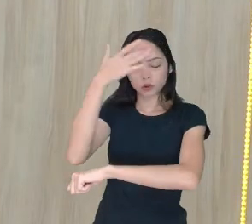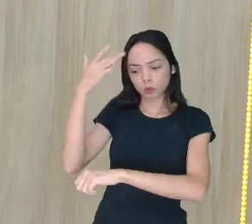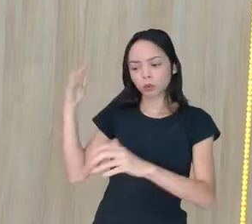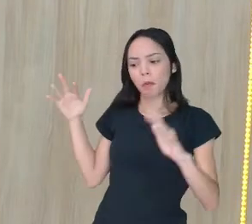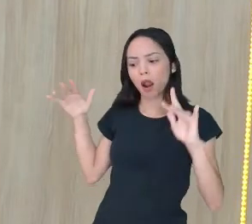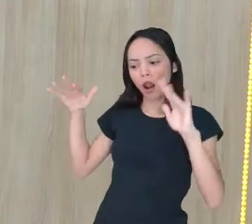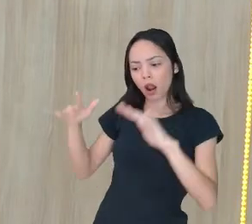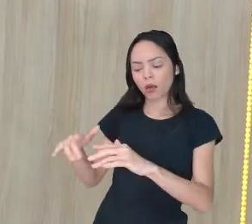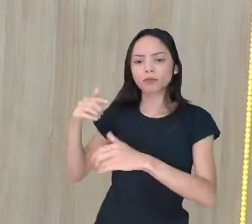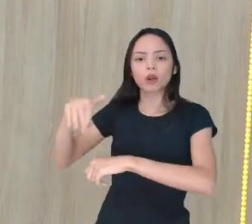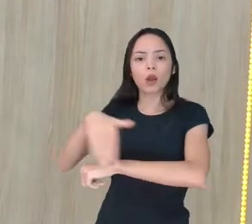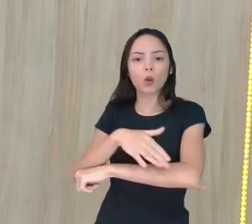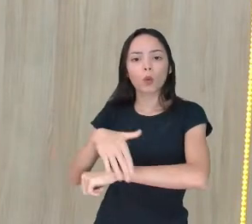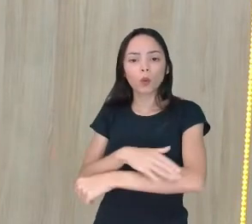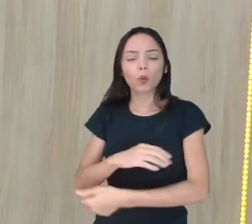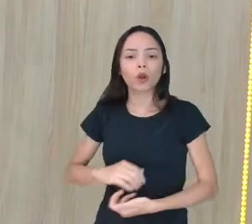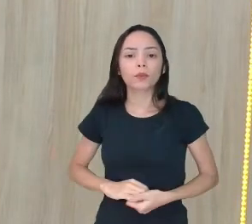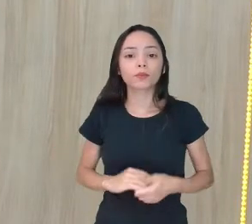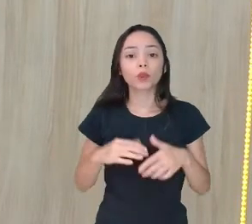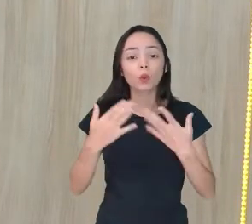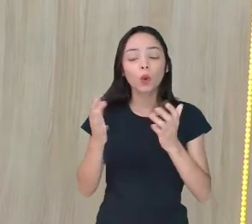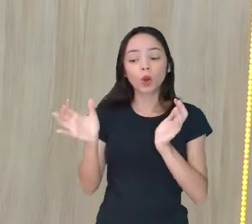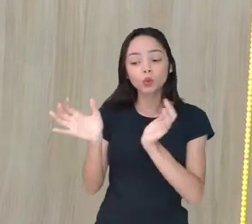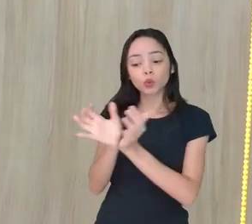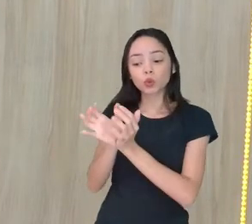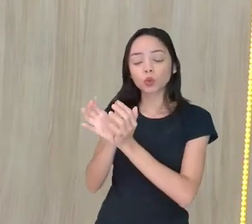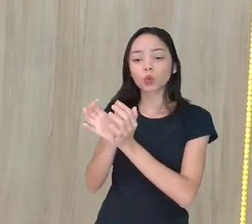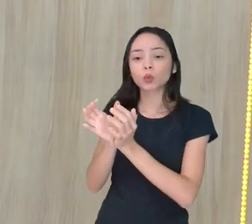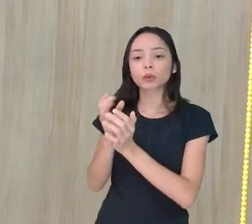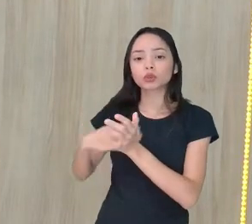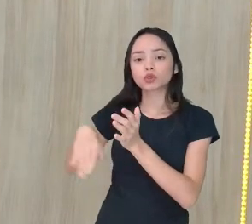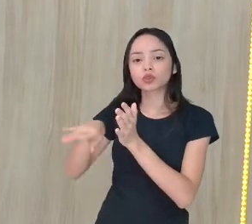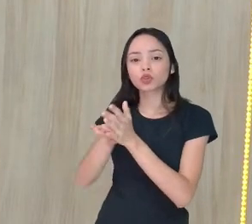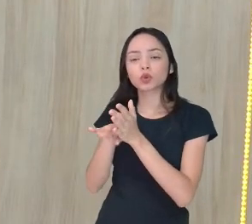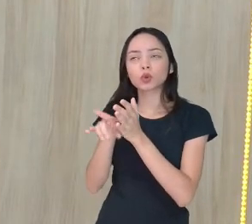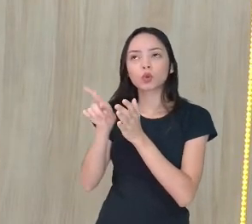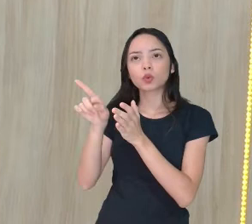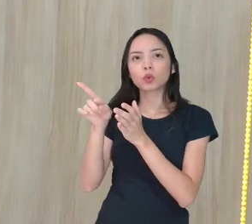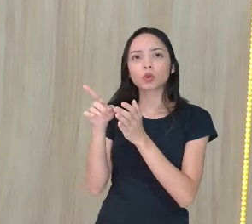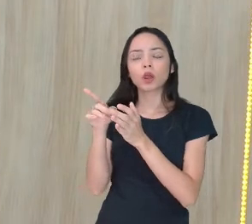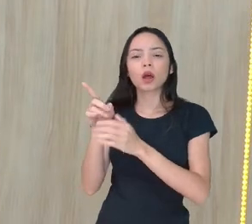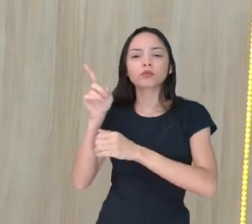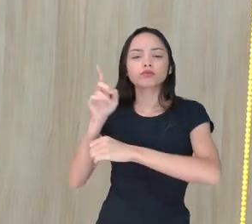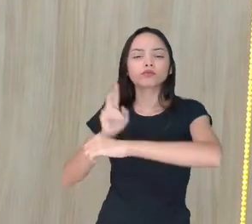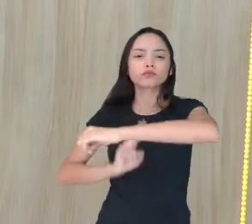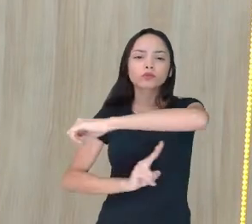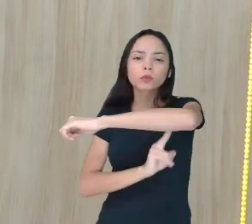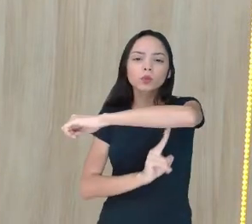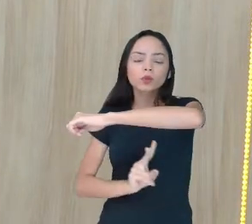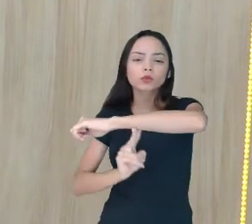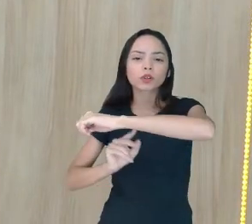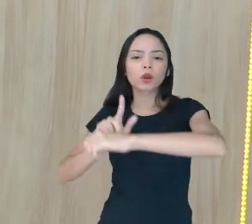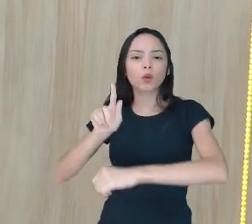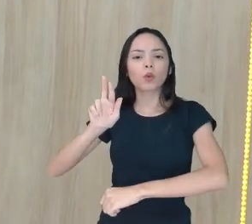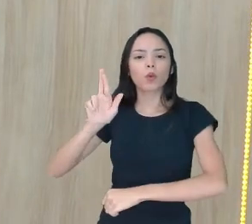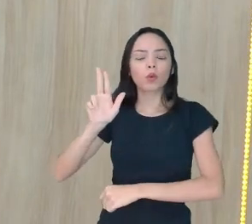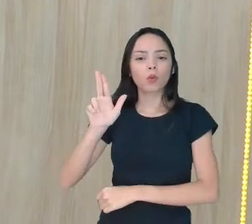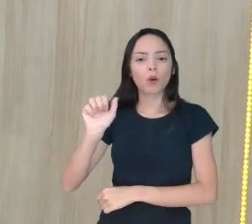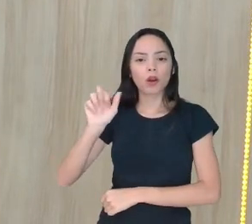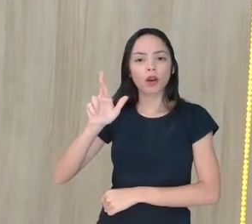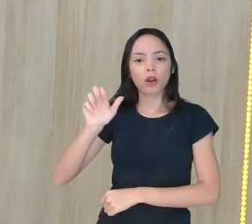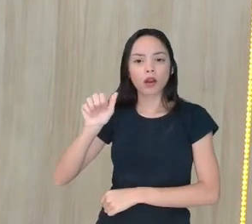protesto, e quando um grupo chegou ali na região onde a gente tem a ponte da Guararapes, né? Então